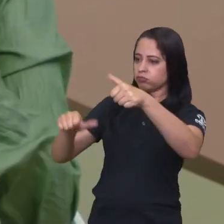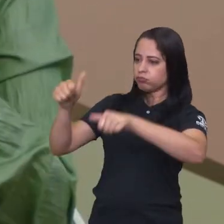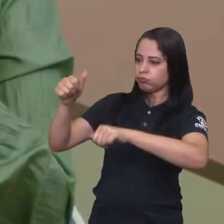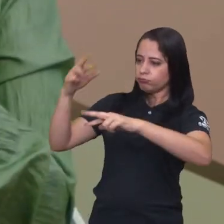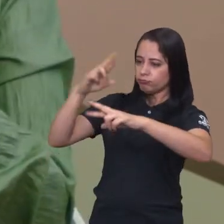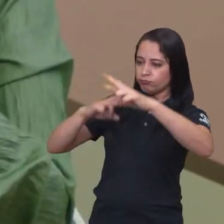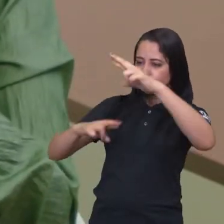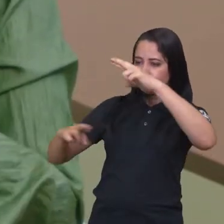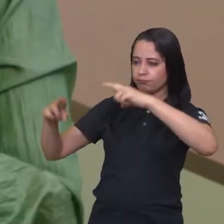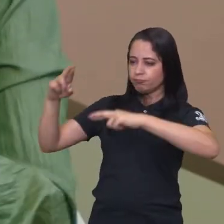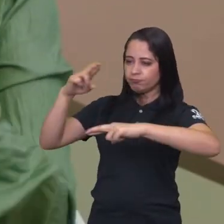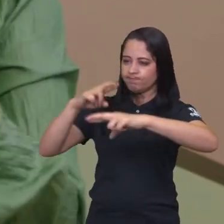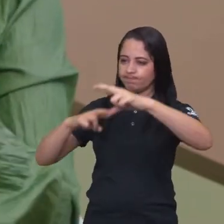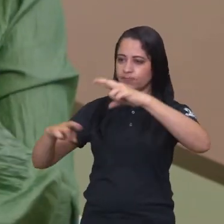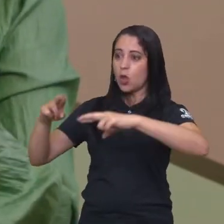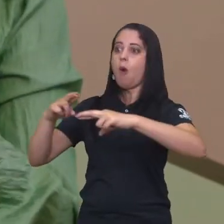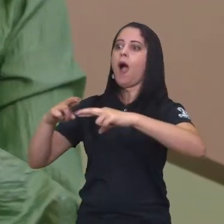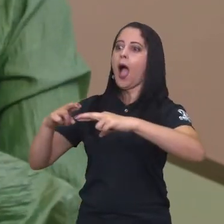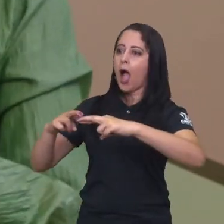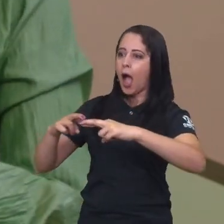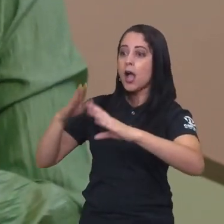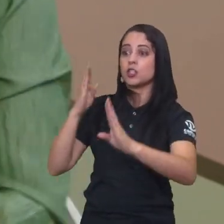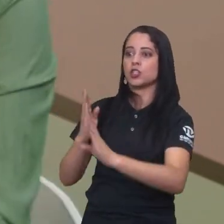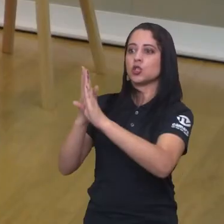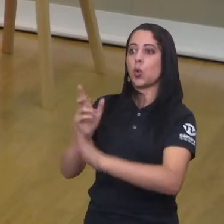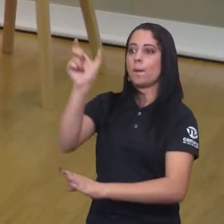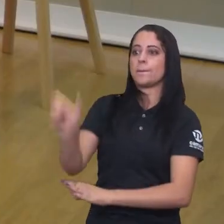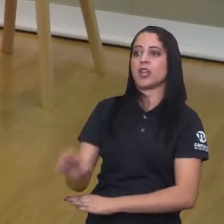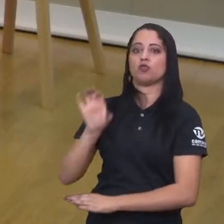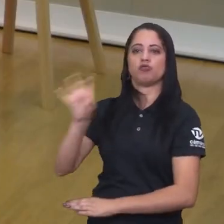me ajuda a ter mais inteligência para como lidar com